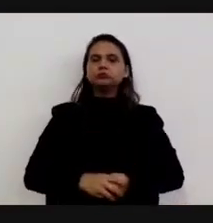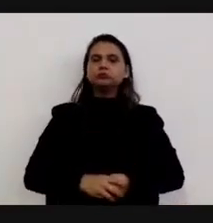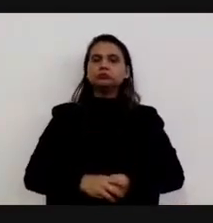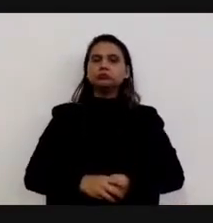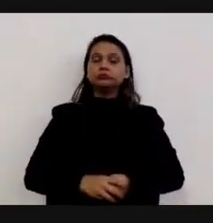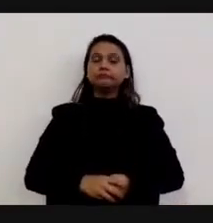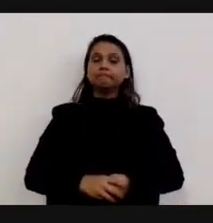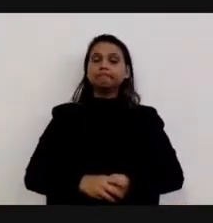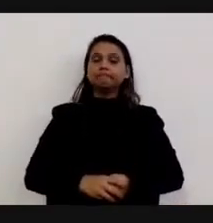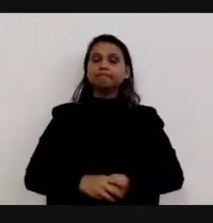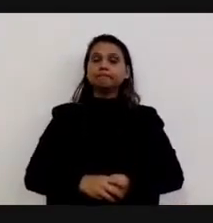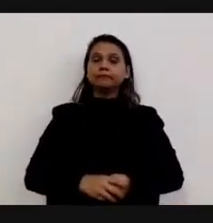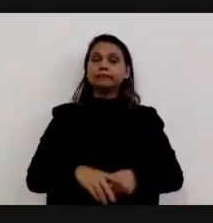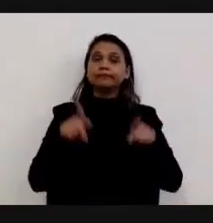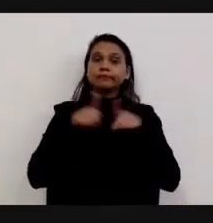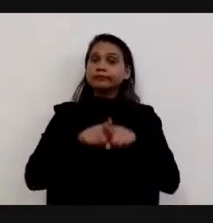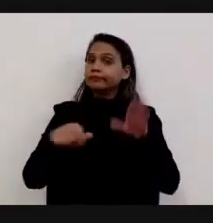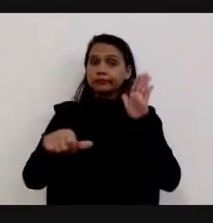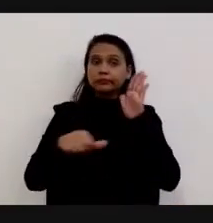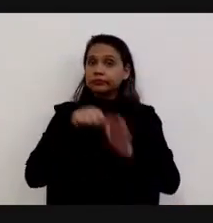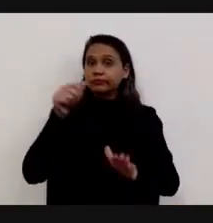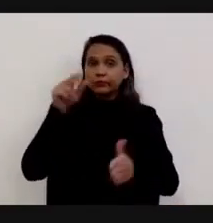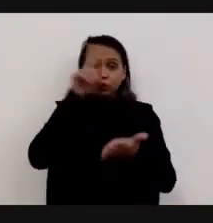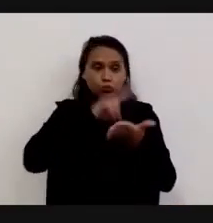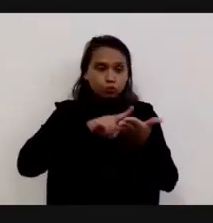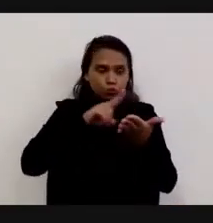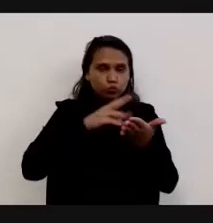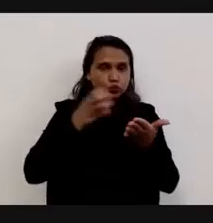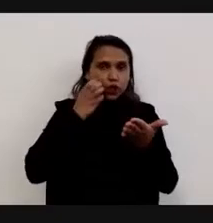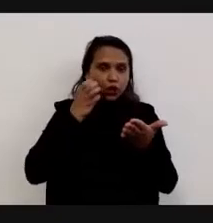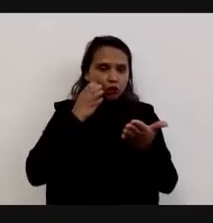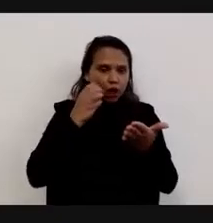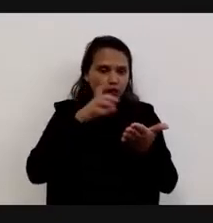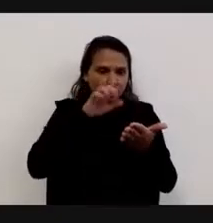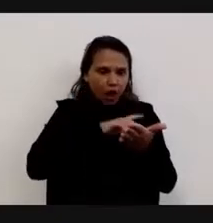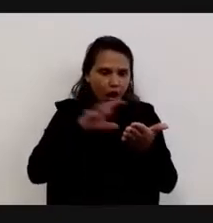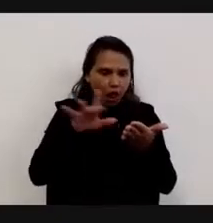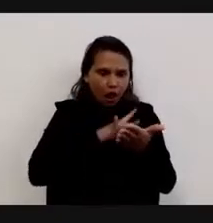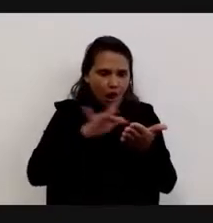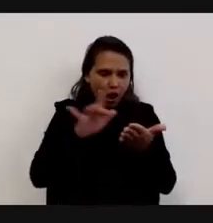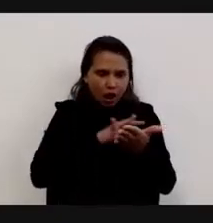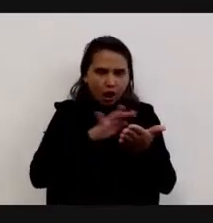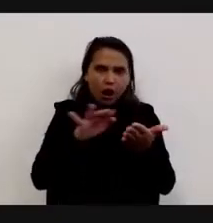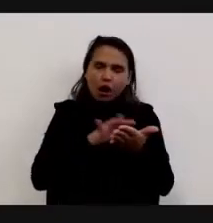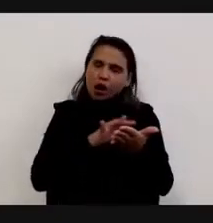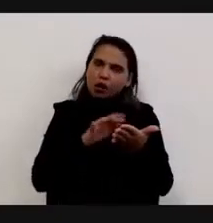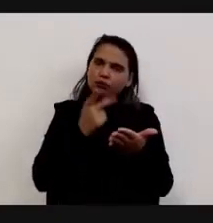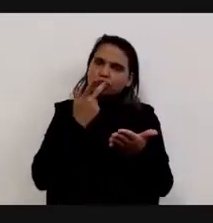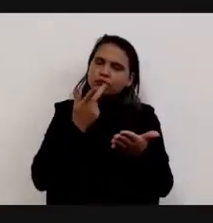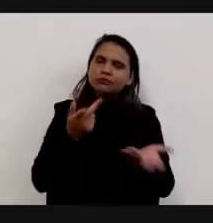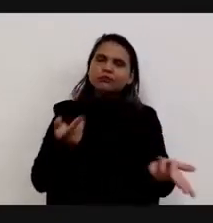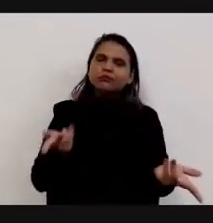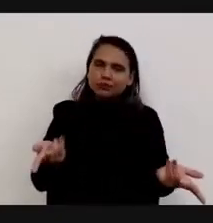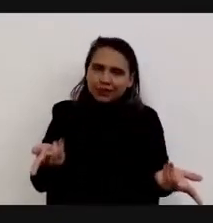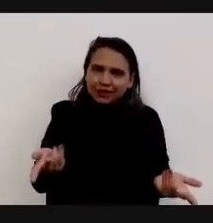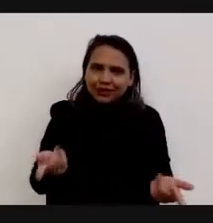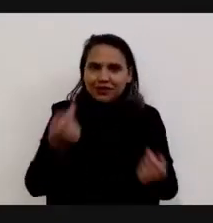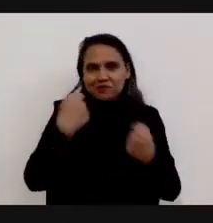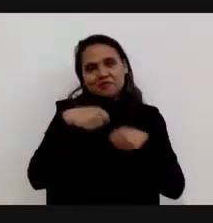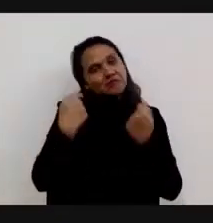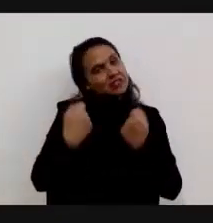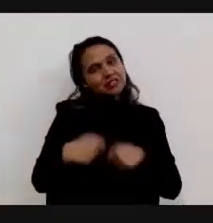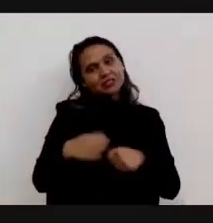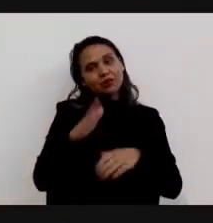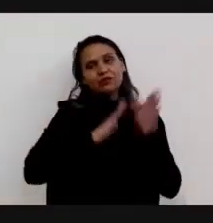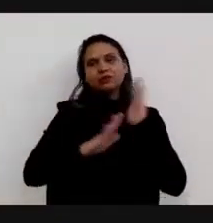um exemplo. É o uso do celular. Você tem total controle sobre isso. As pessoas é que veem aquele barulhinho e querem saber o que é. Pura